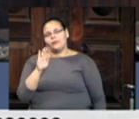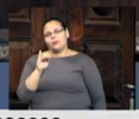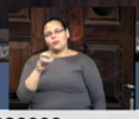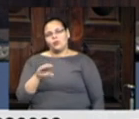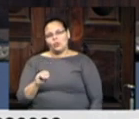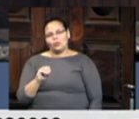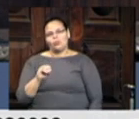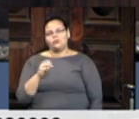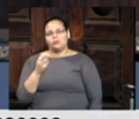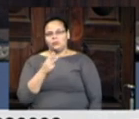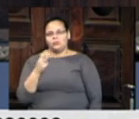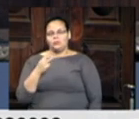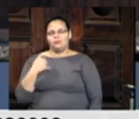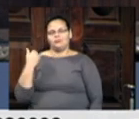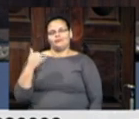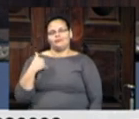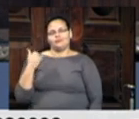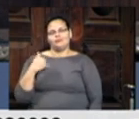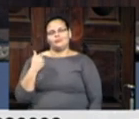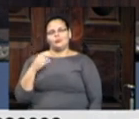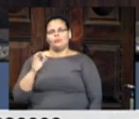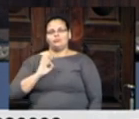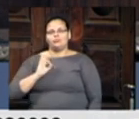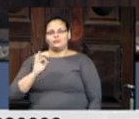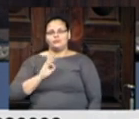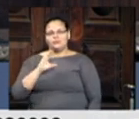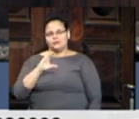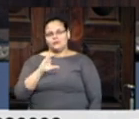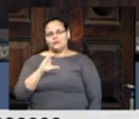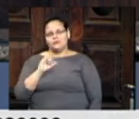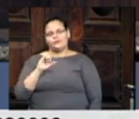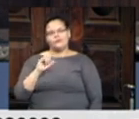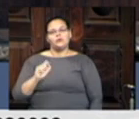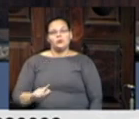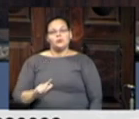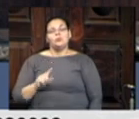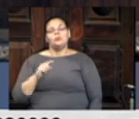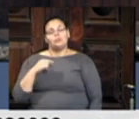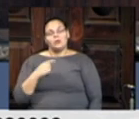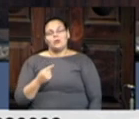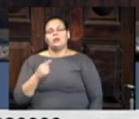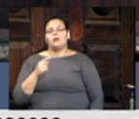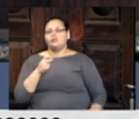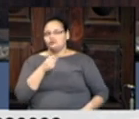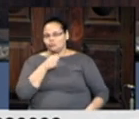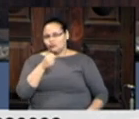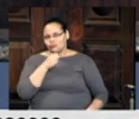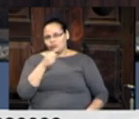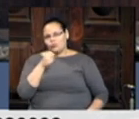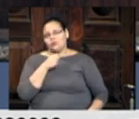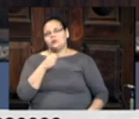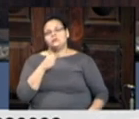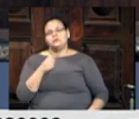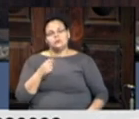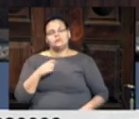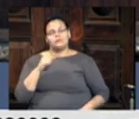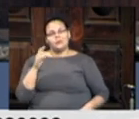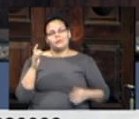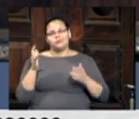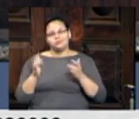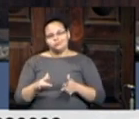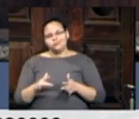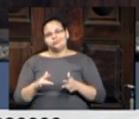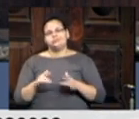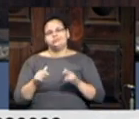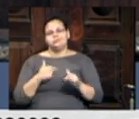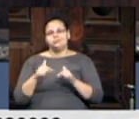Bezada, 33 anos, policial civil lotado na CORE, um jornalista que abandonou a sua atividade